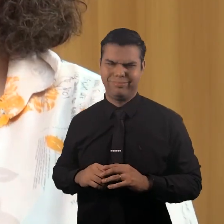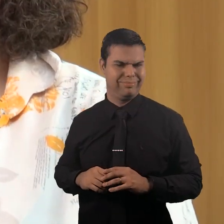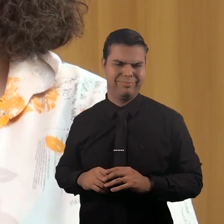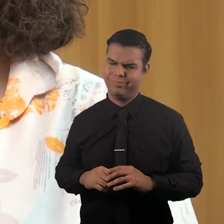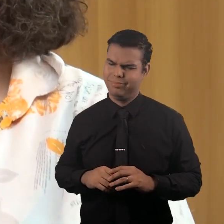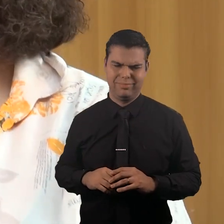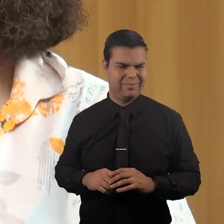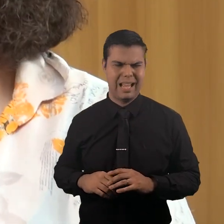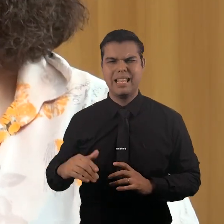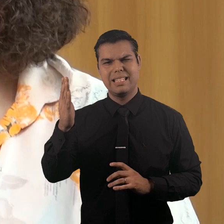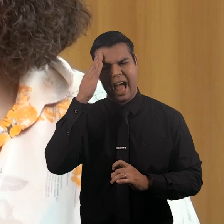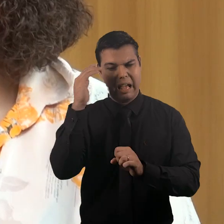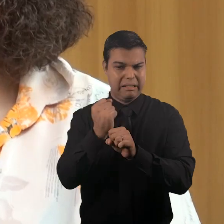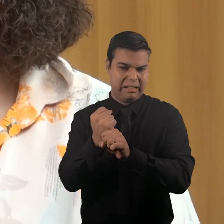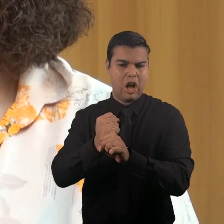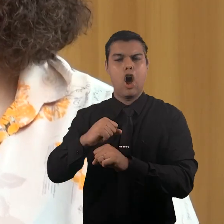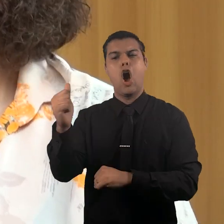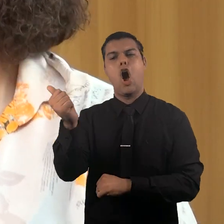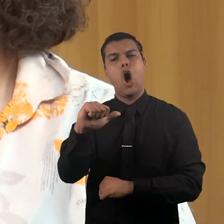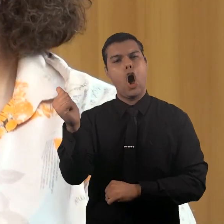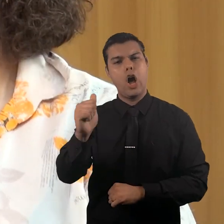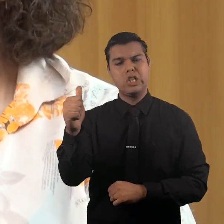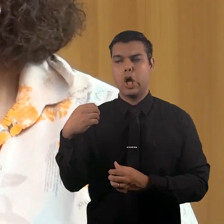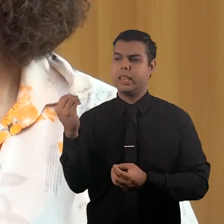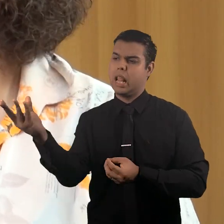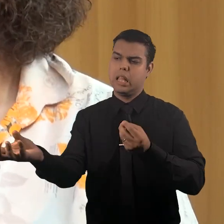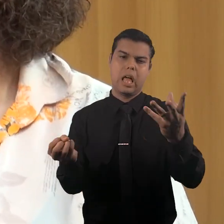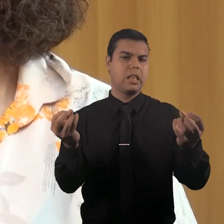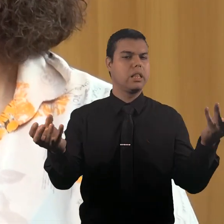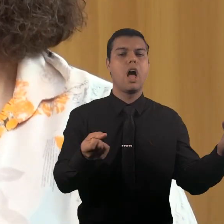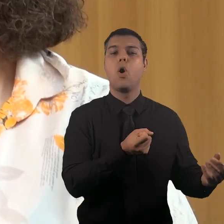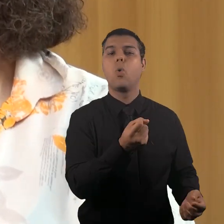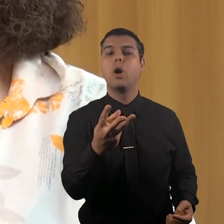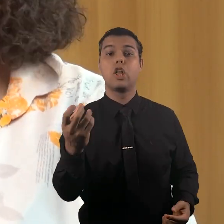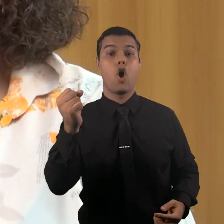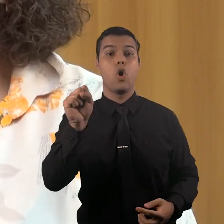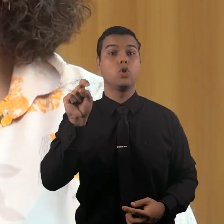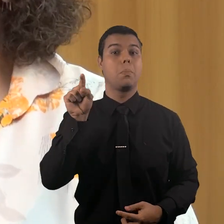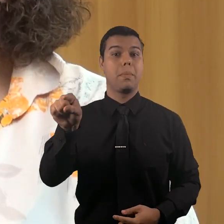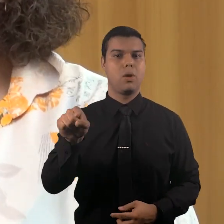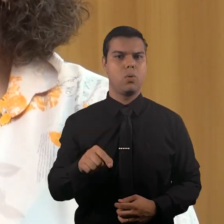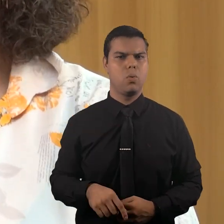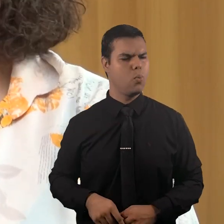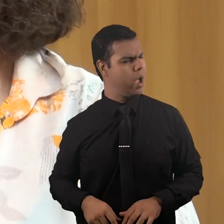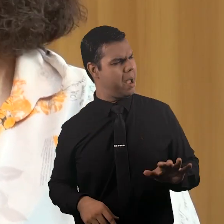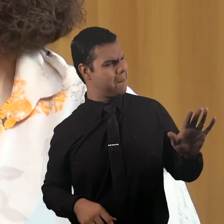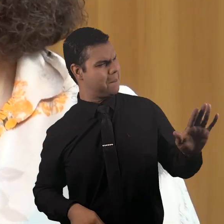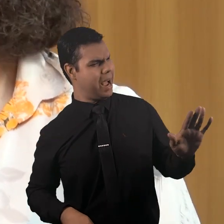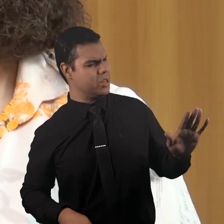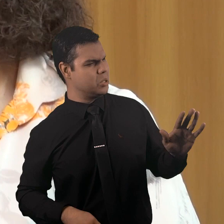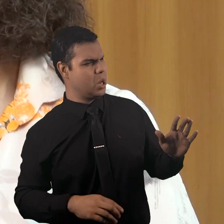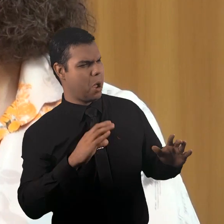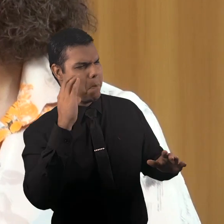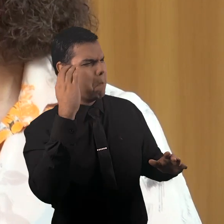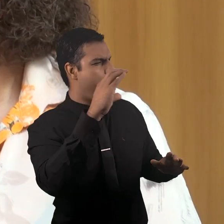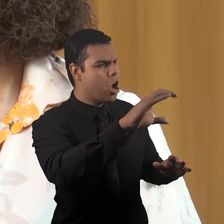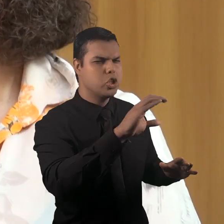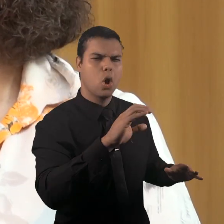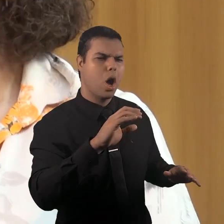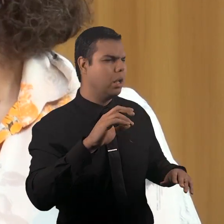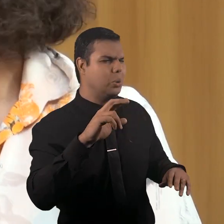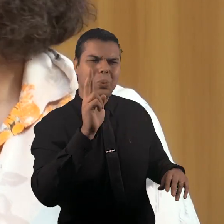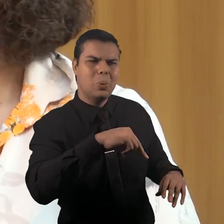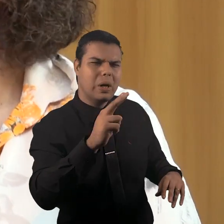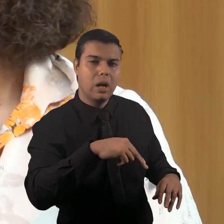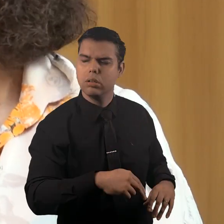negociável. Durante os últimos 11 anos, nós doamos mais de 8 mil perucas. Marcelo, mas a gente não vê na rede da Fundação um paciente exibindo